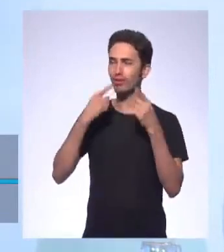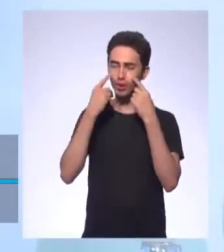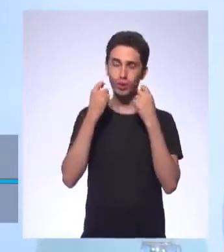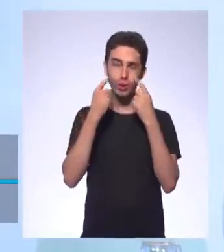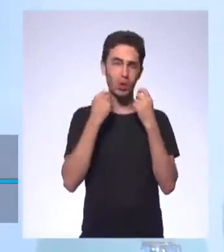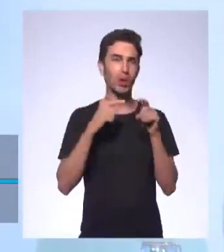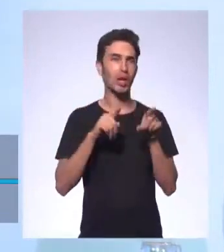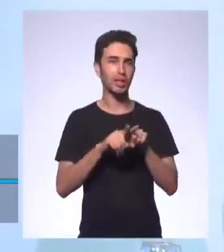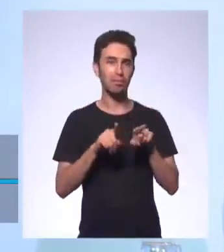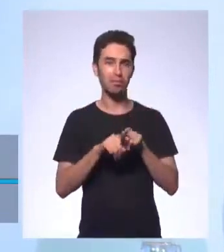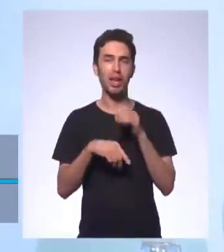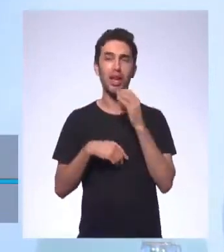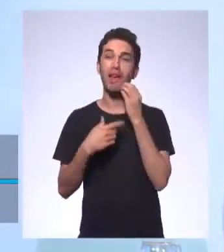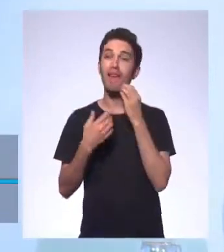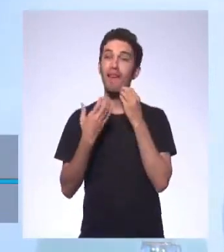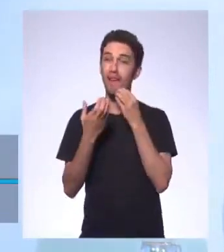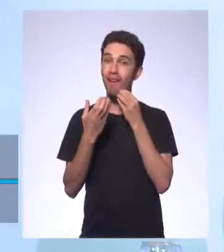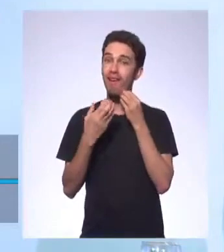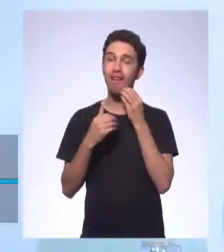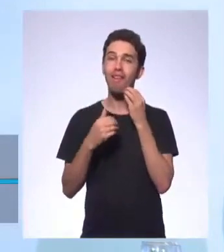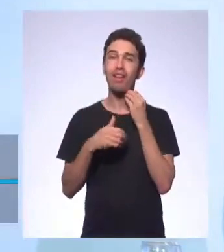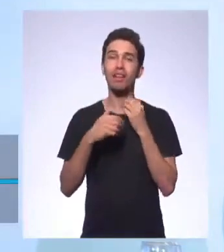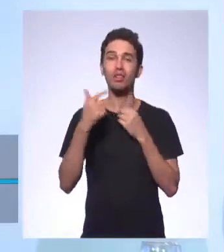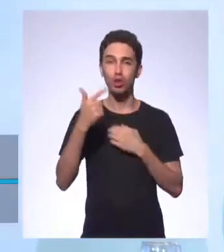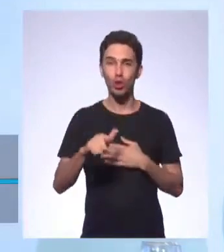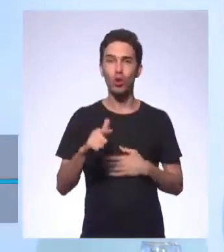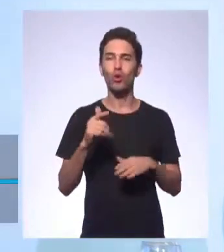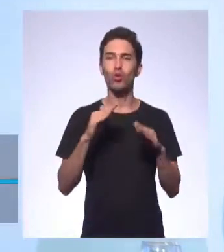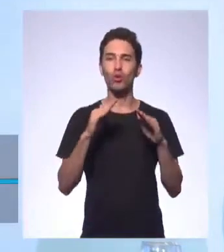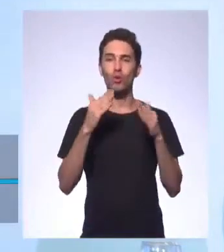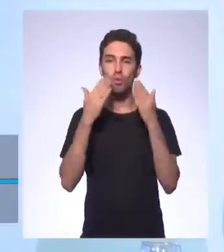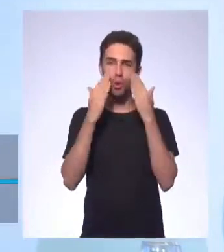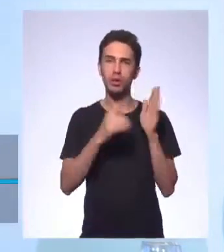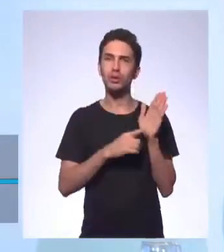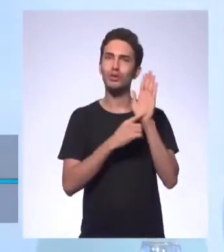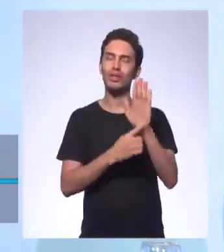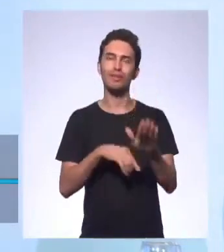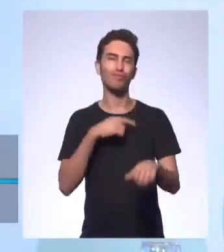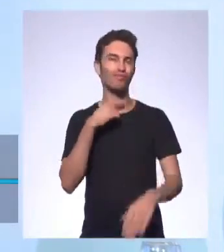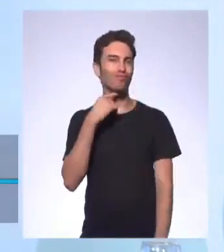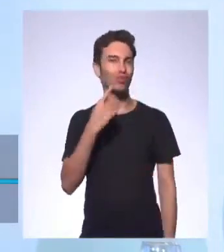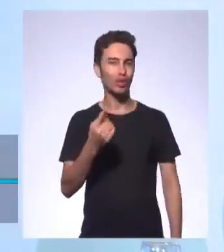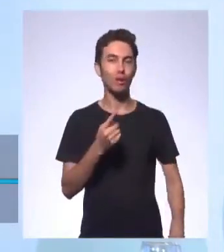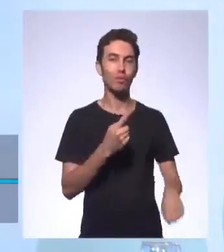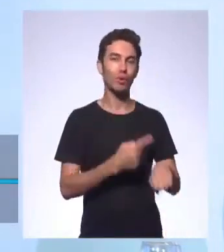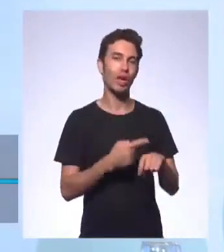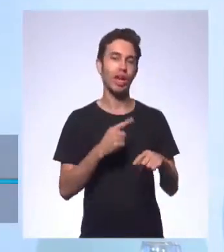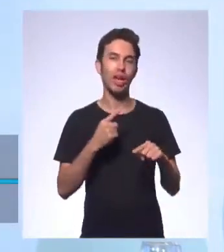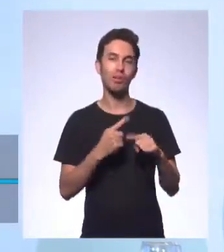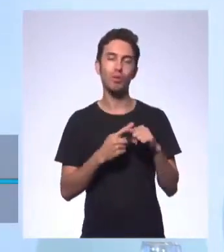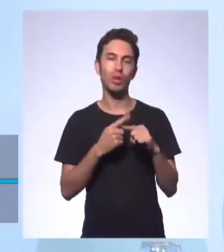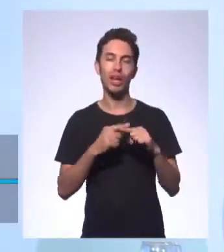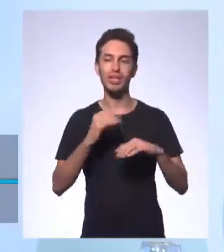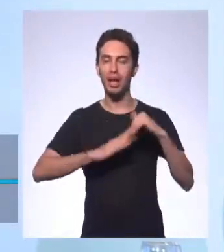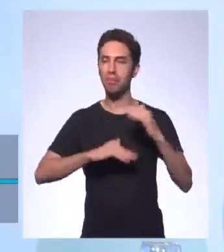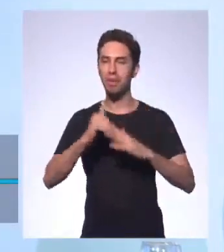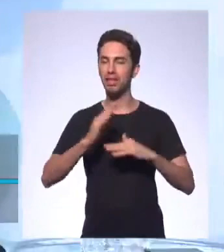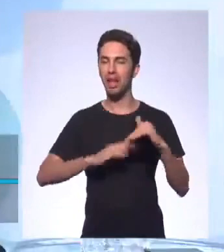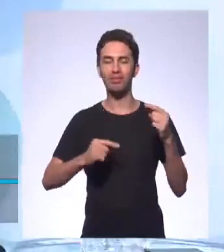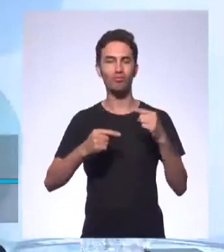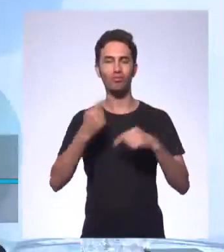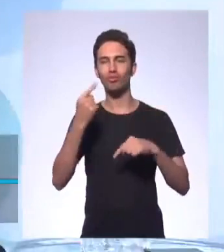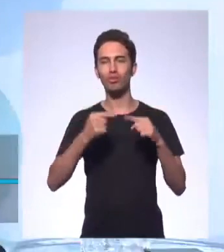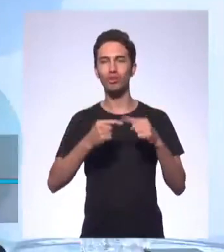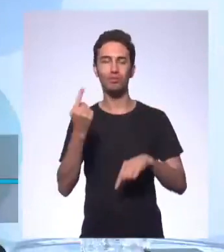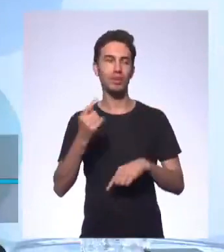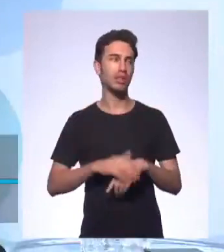trazer a segunda parte do Temas Possíveis agora nessas aulas do final do ano, mas não vai rolar por causa que as habilidades não estão batendo, tá?